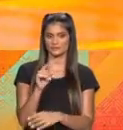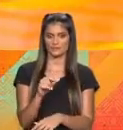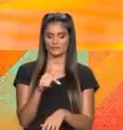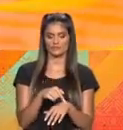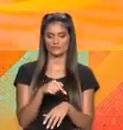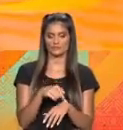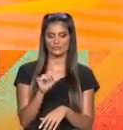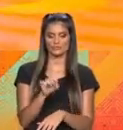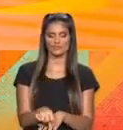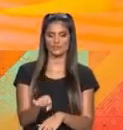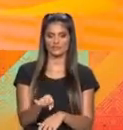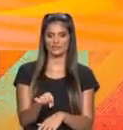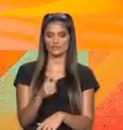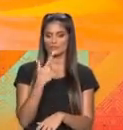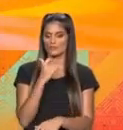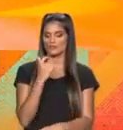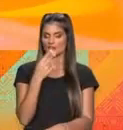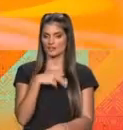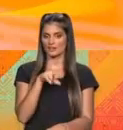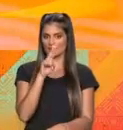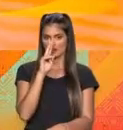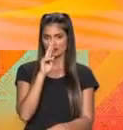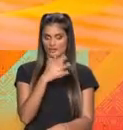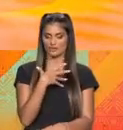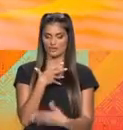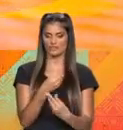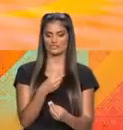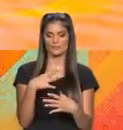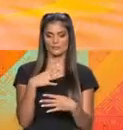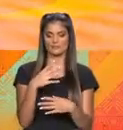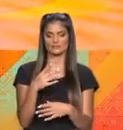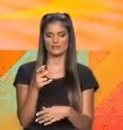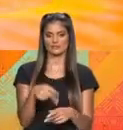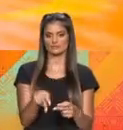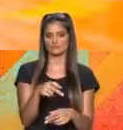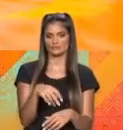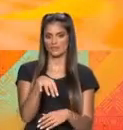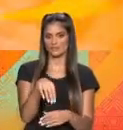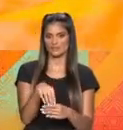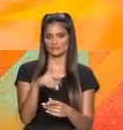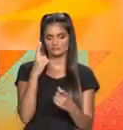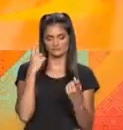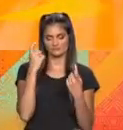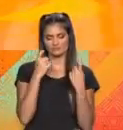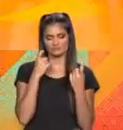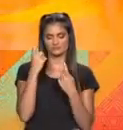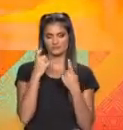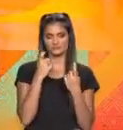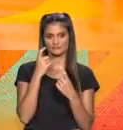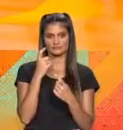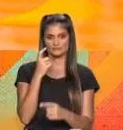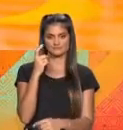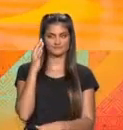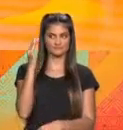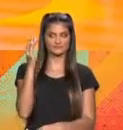tempo, ninguém pode enganar. Dá passeios dentro da sua cabeça, despassarado ele